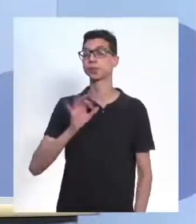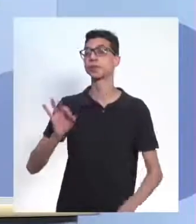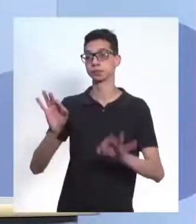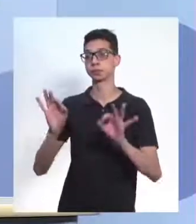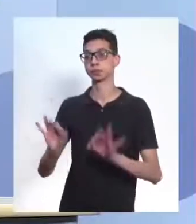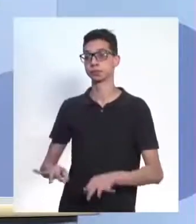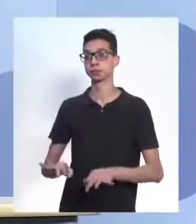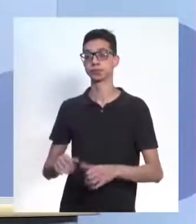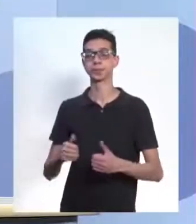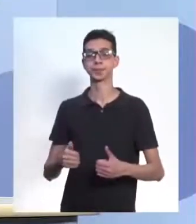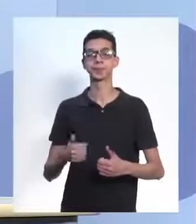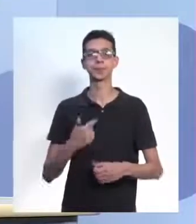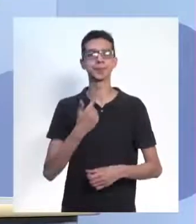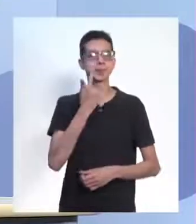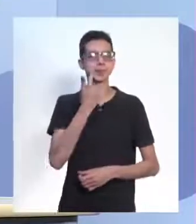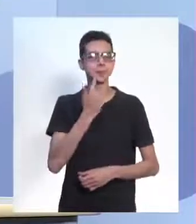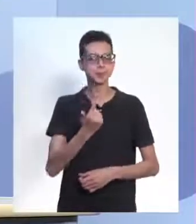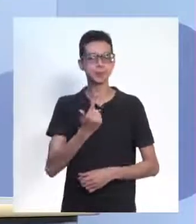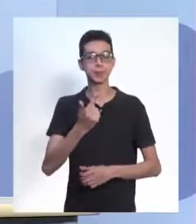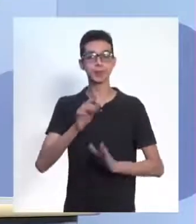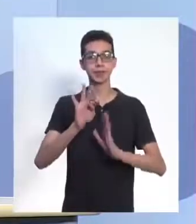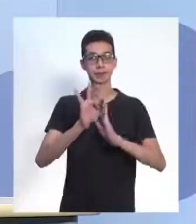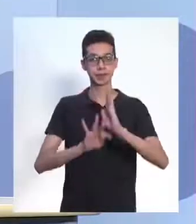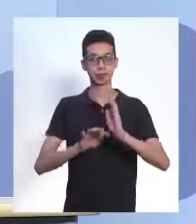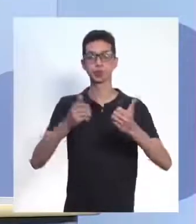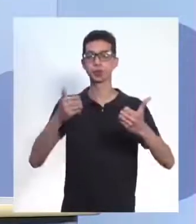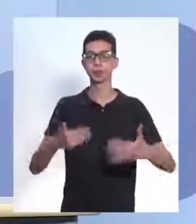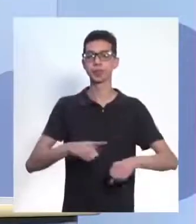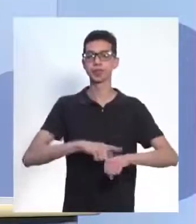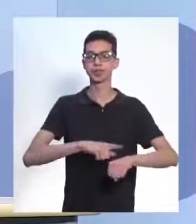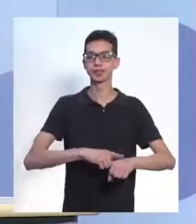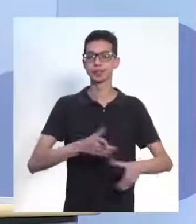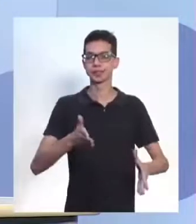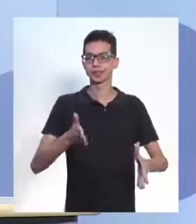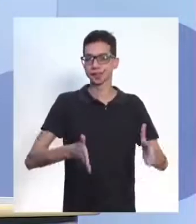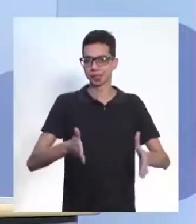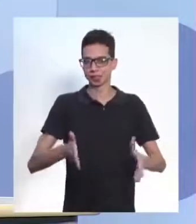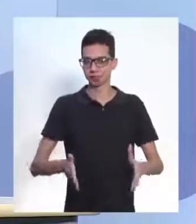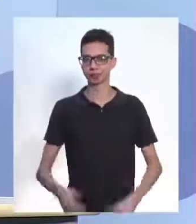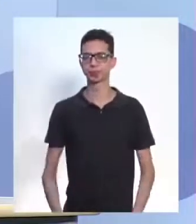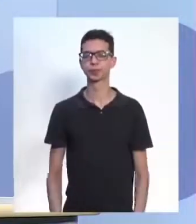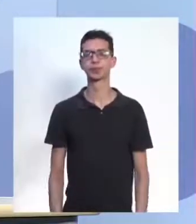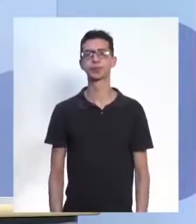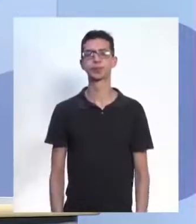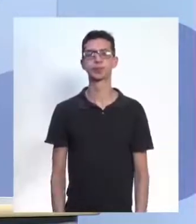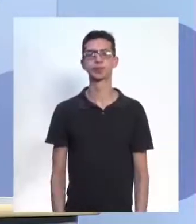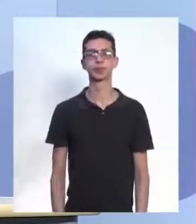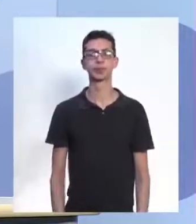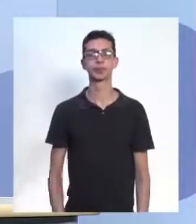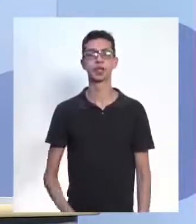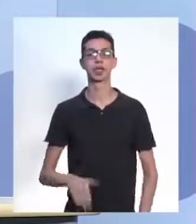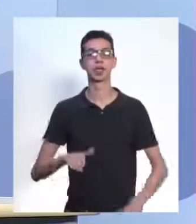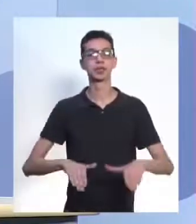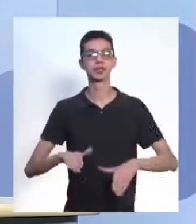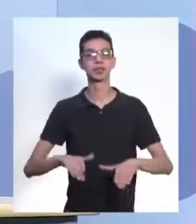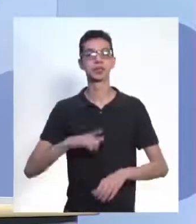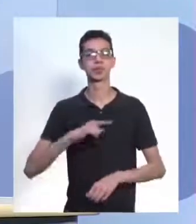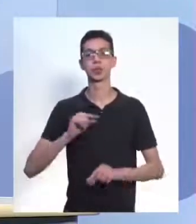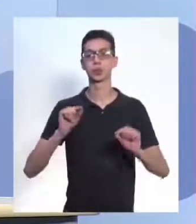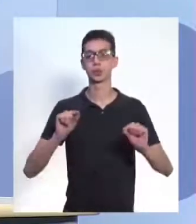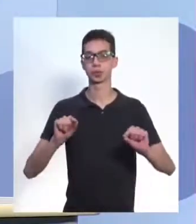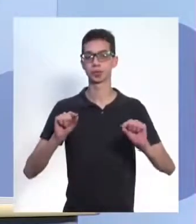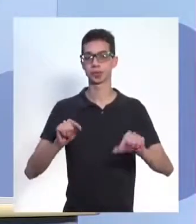olha, num texto, quando a gente fala de períodos, às vezes a gente tem ali, de